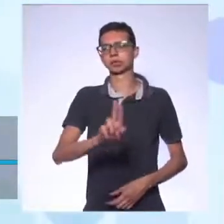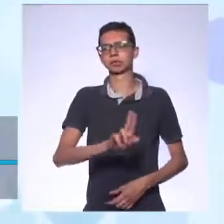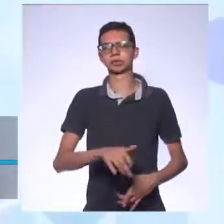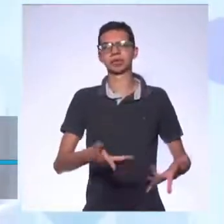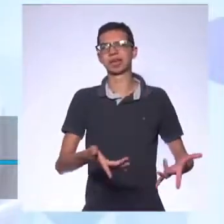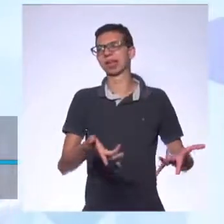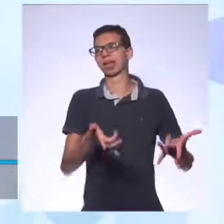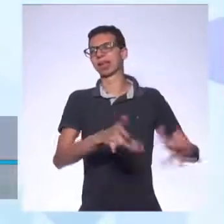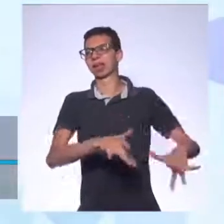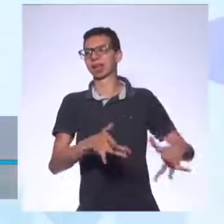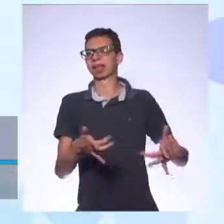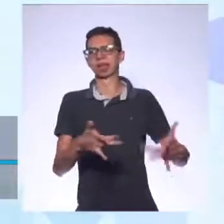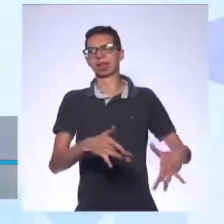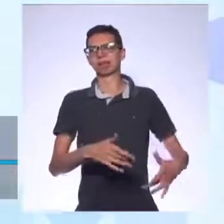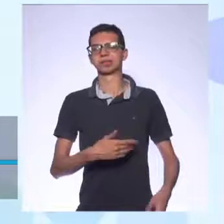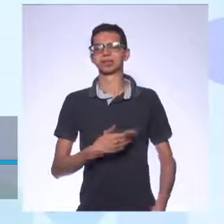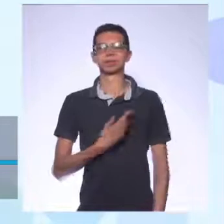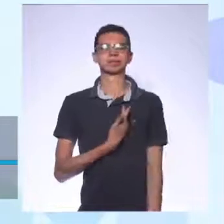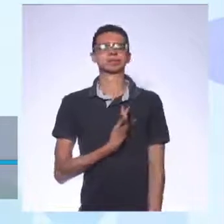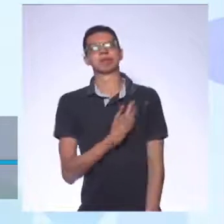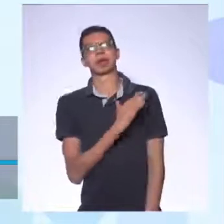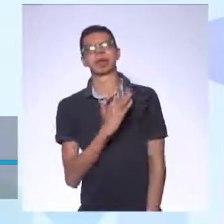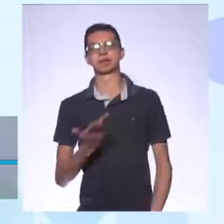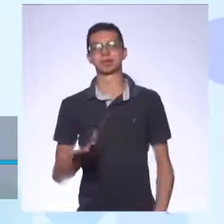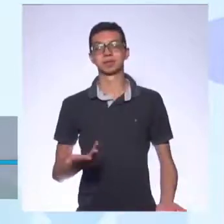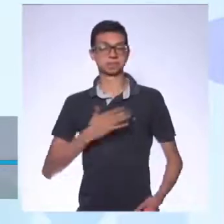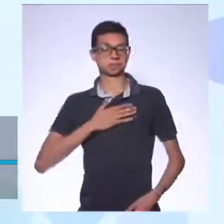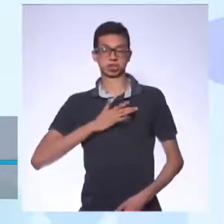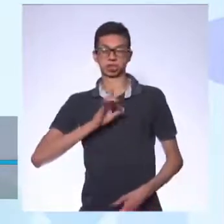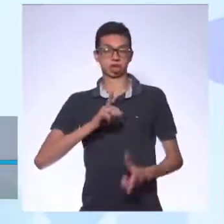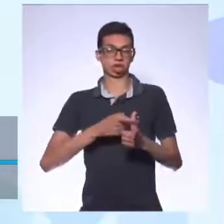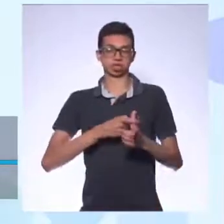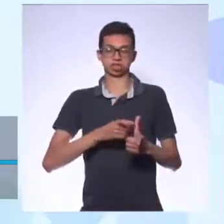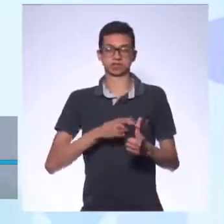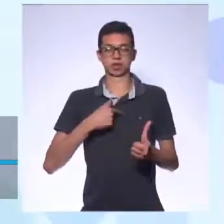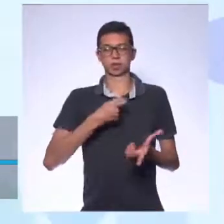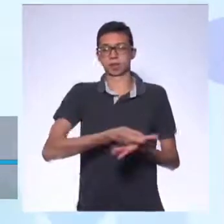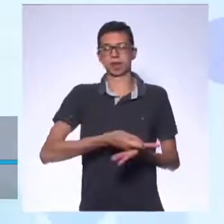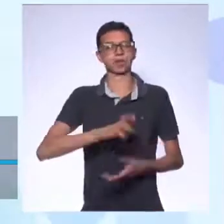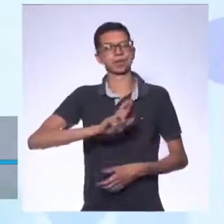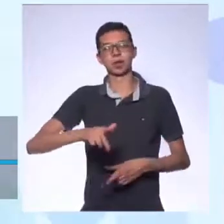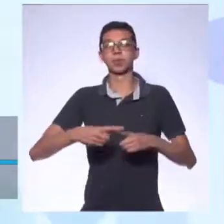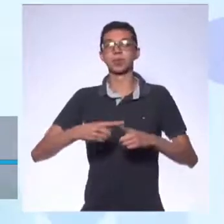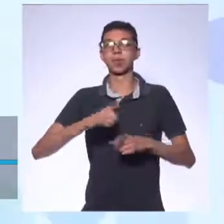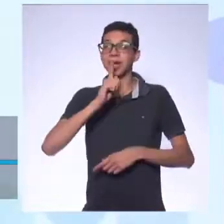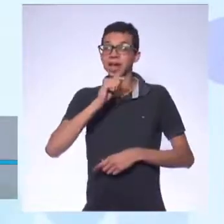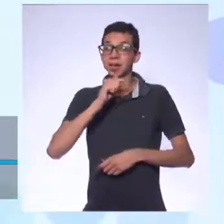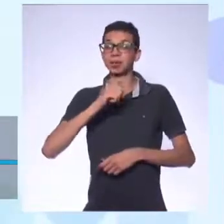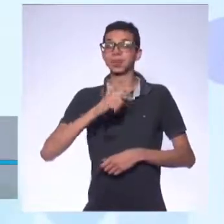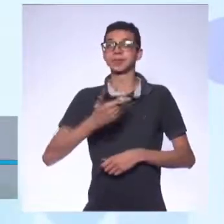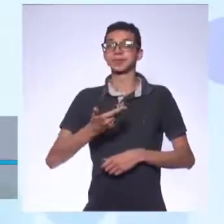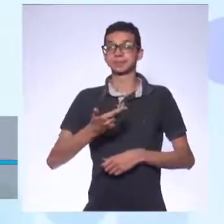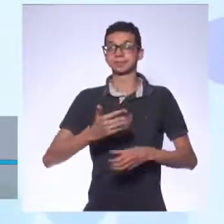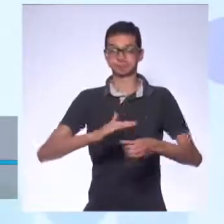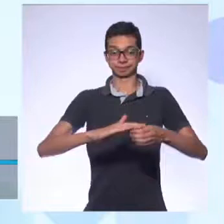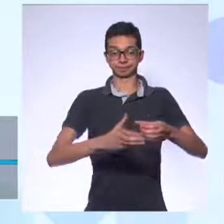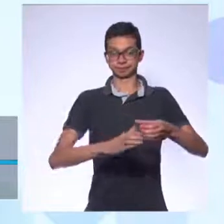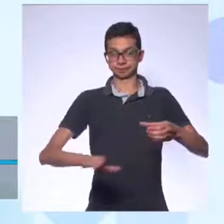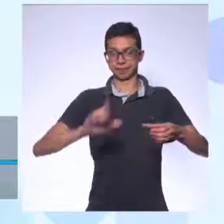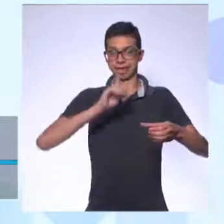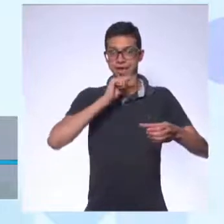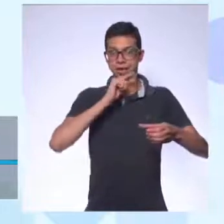vezes as pessoas não percebem. Ele acha que ele está aumentando só a conta dele. Não, porque eu estou fazendo com que mais água seja tratada e